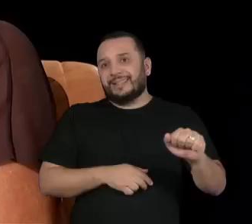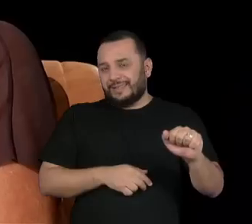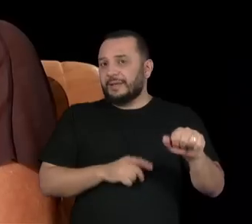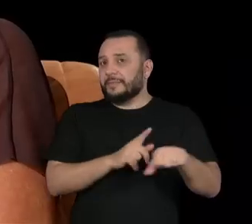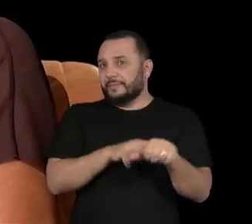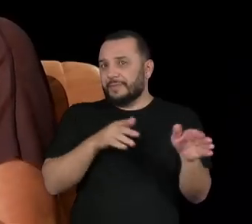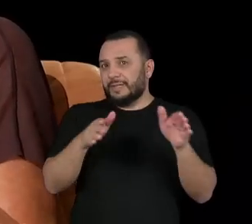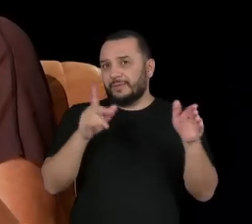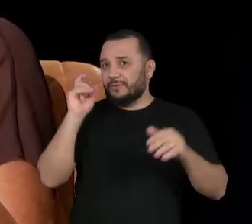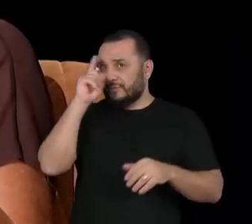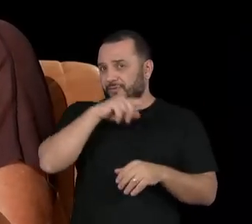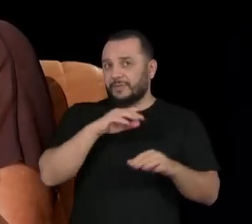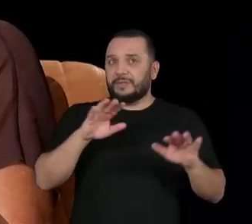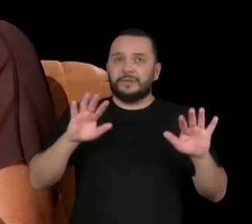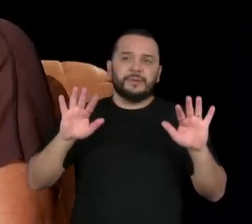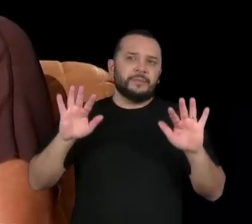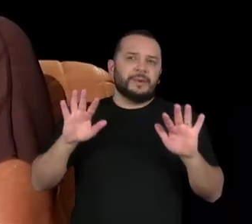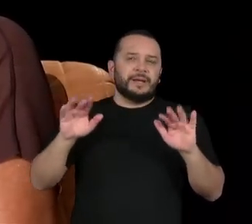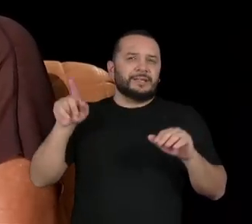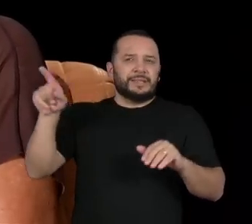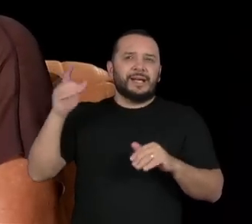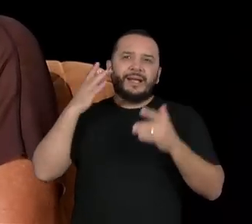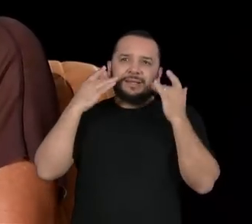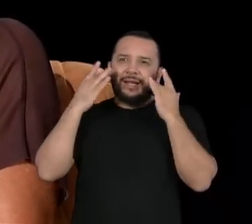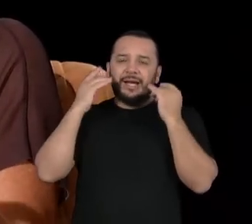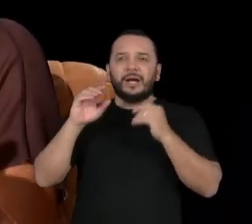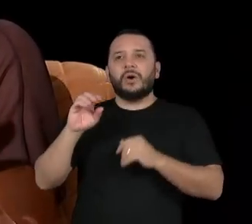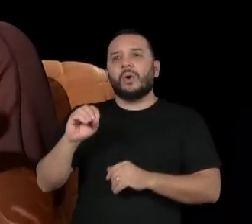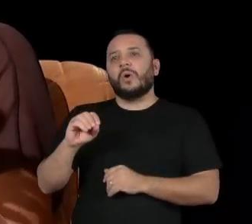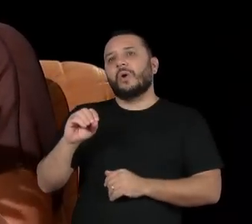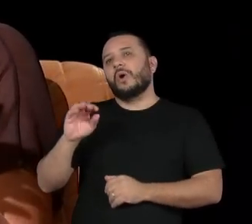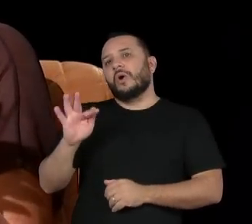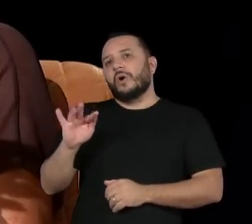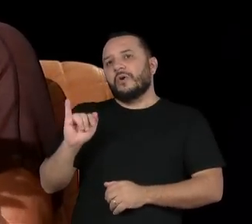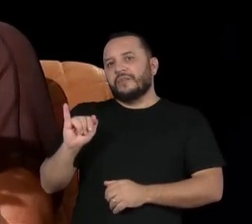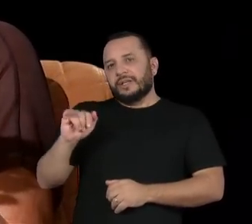o seguinte, o Oficina está bombando.